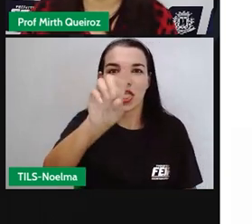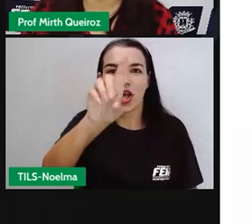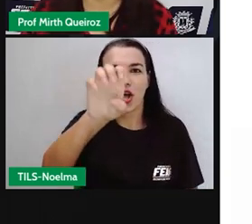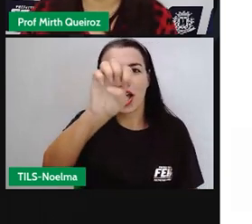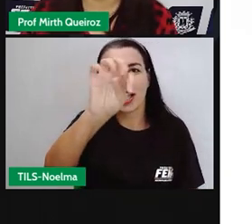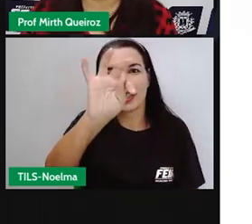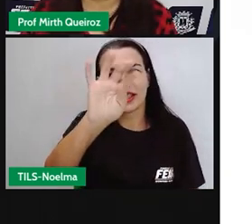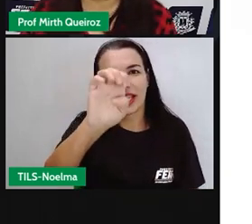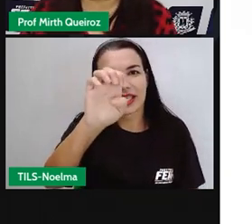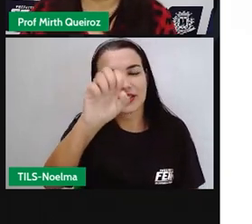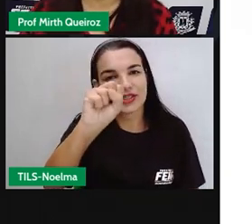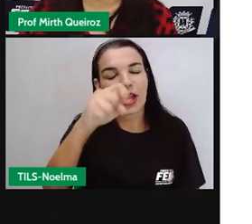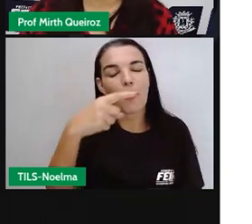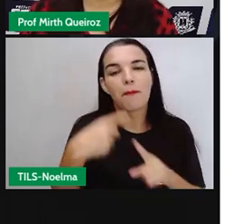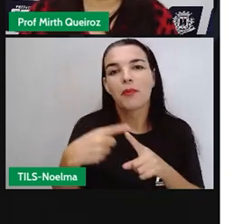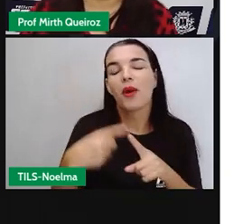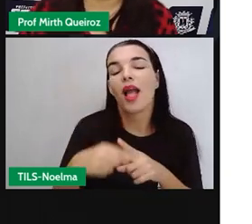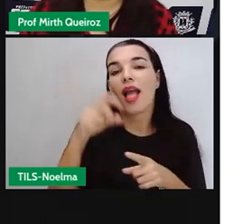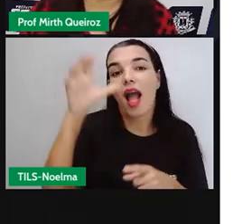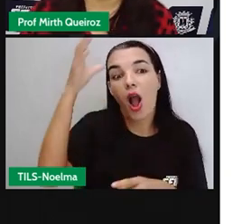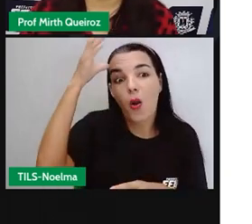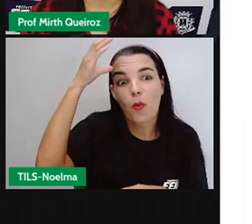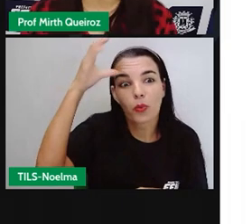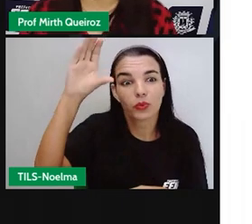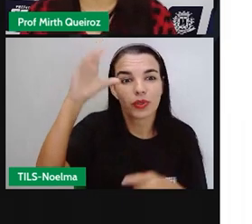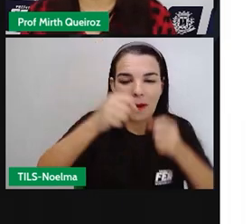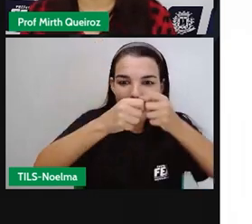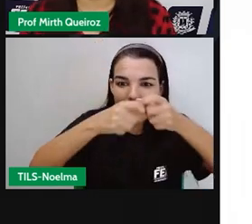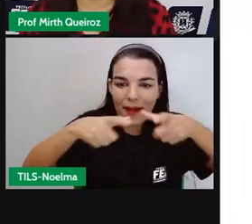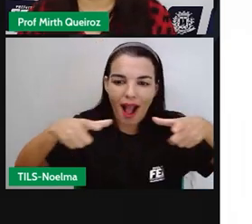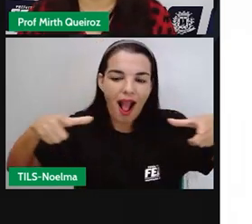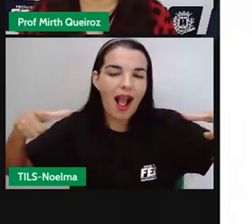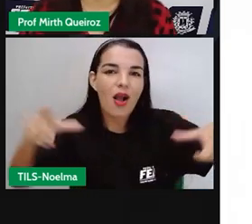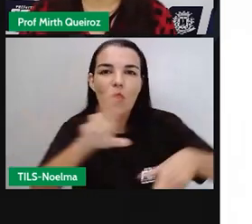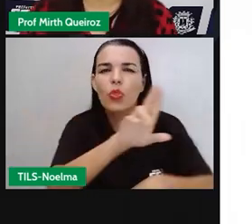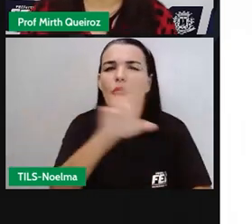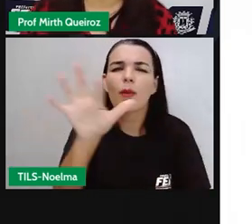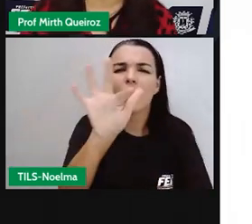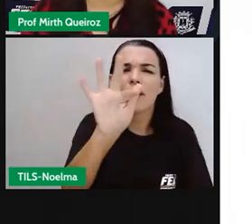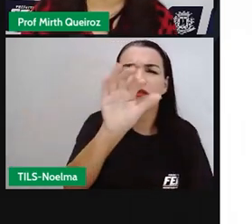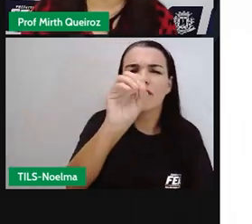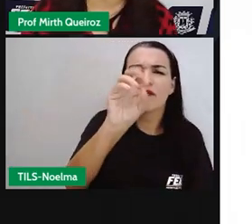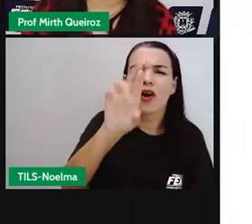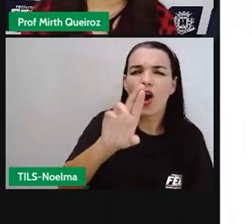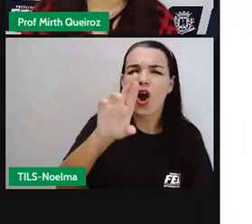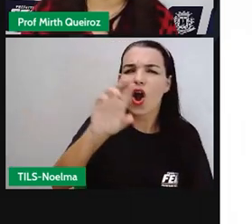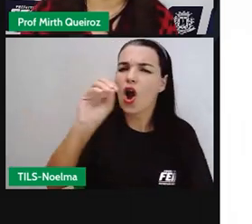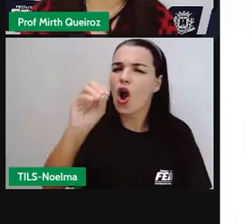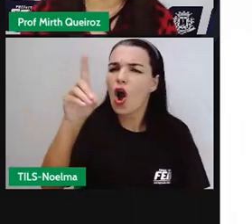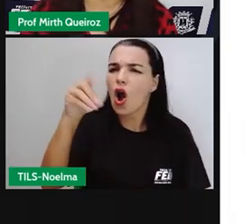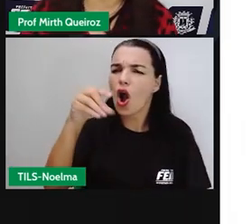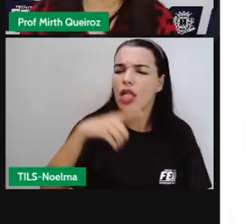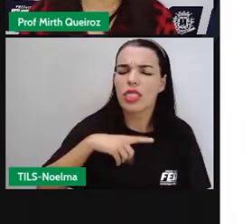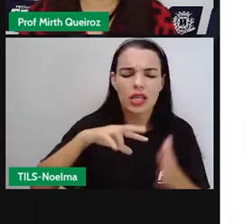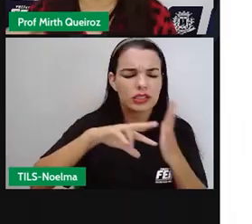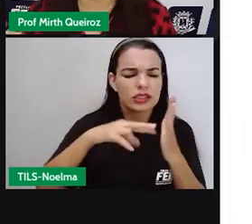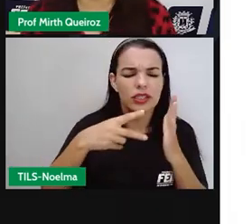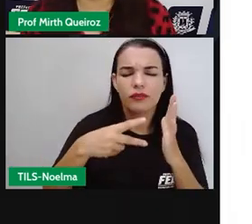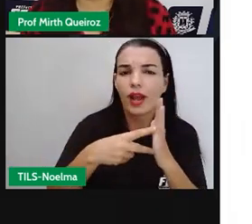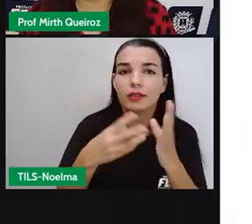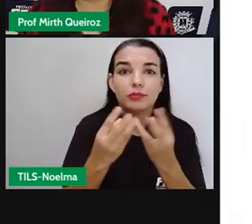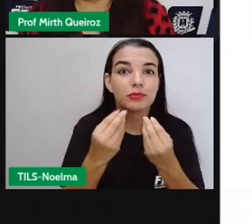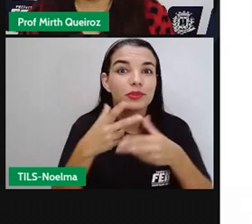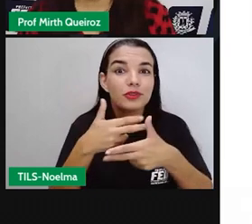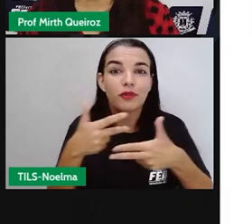manifestação cultural ampla. O forró, o termo forró, tem diversos significados e pode servir tanto